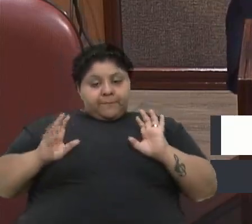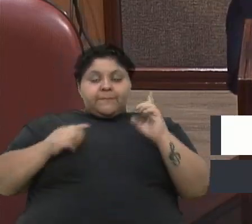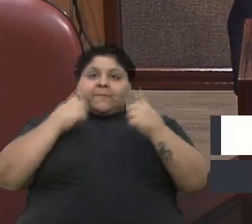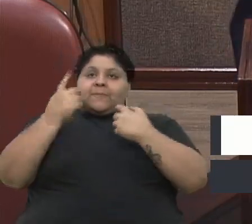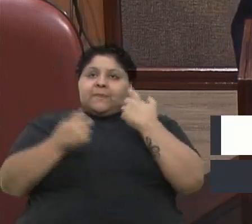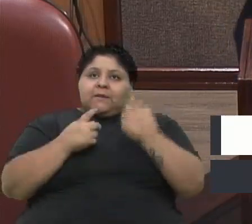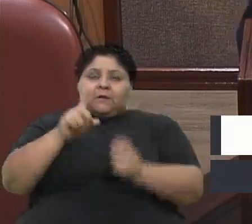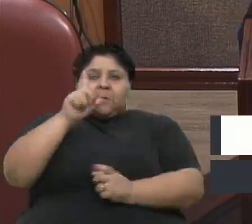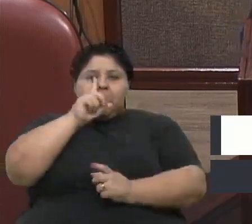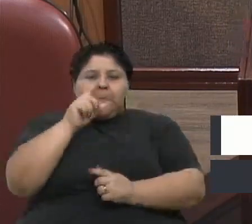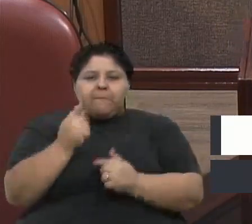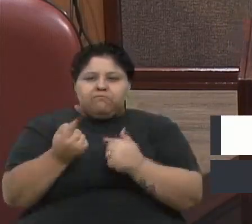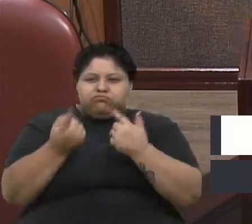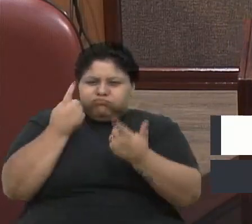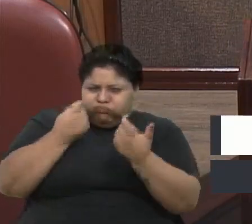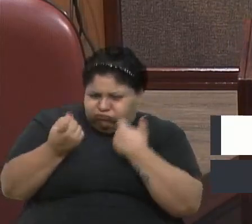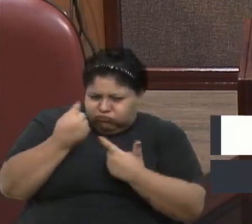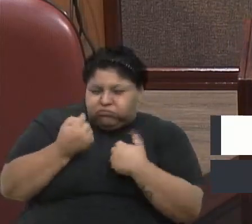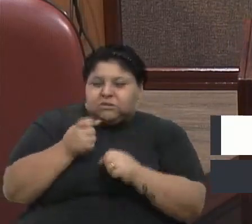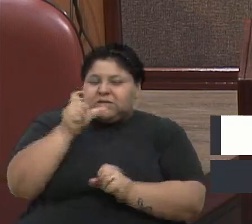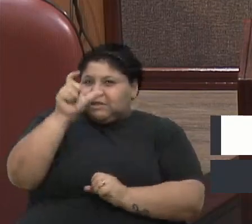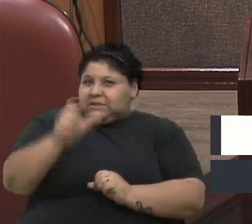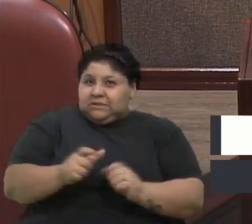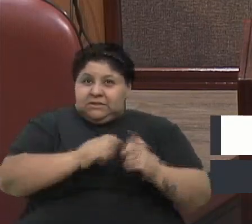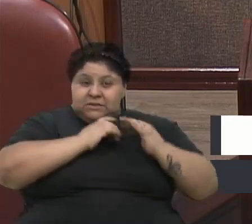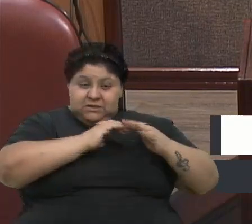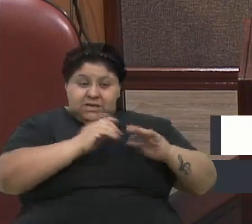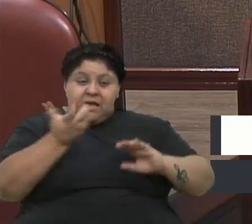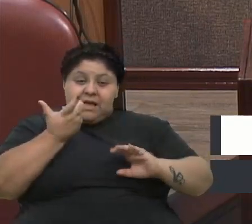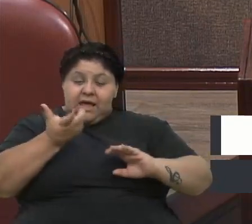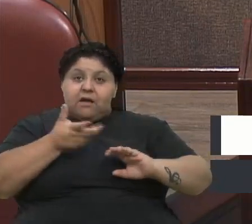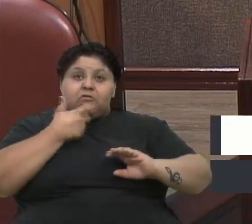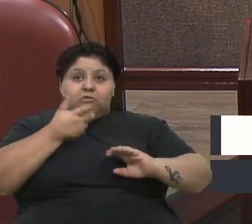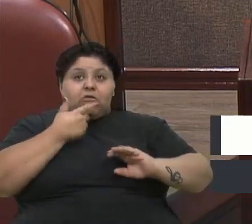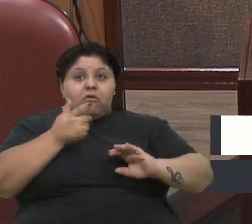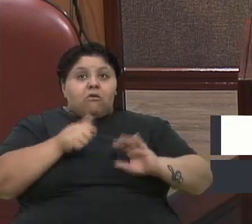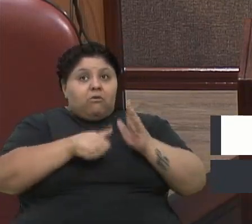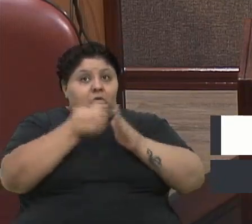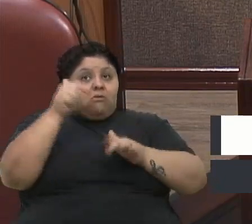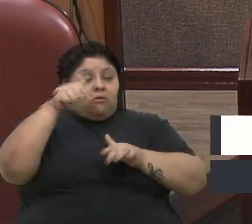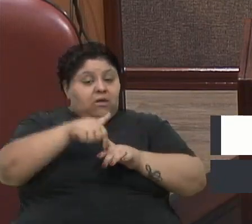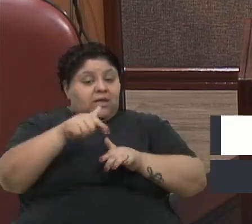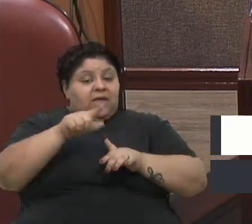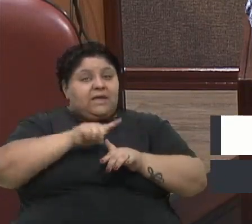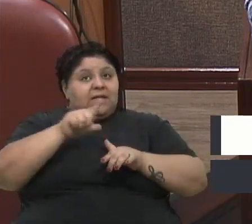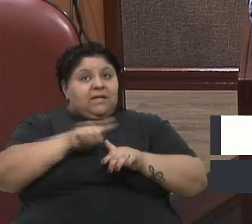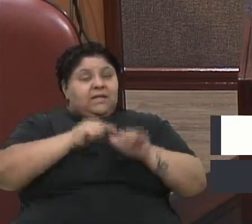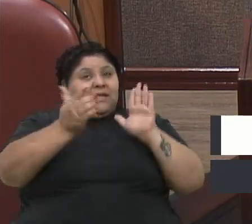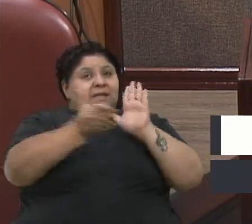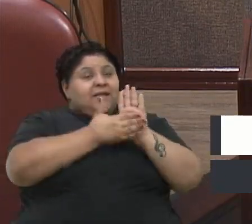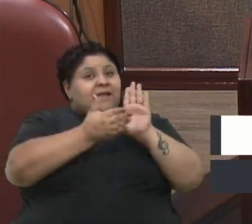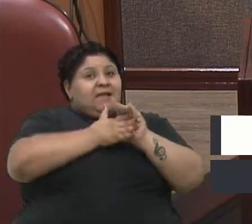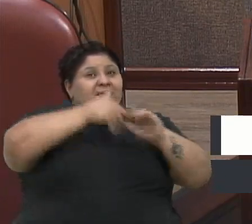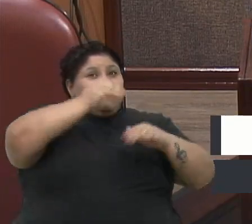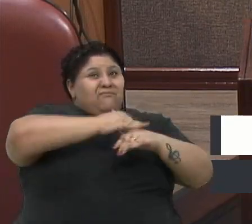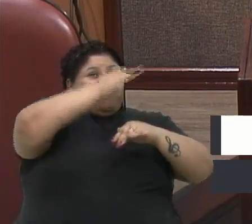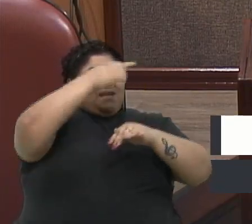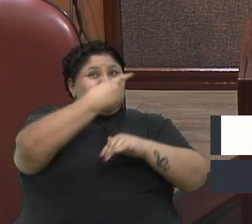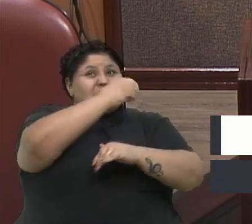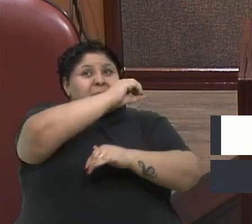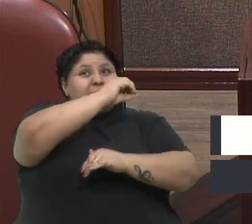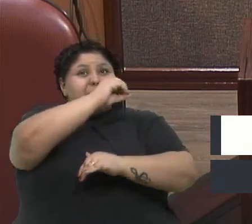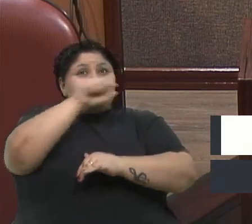mães preocupadas e as pessoas que se mobilizaram, e aqui eu quero deixar claro, nós temos um protocolo com mais de 1.000